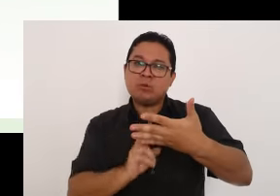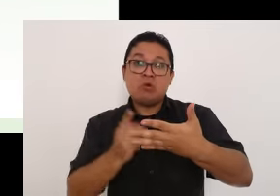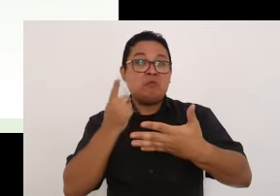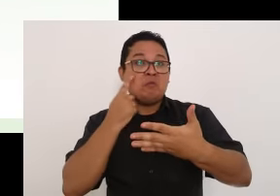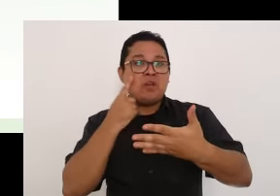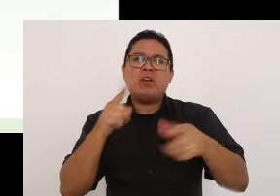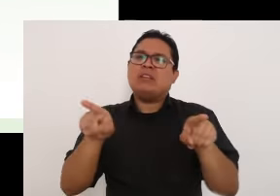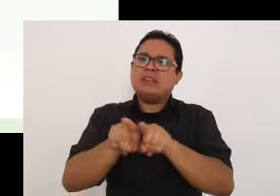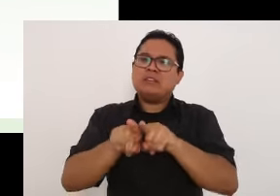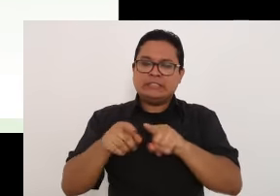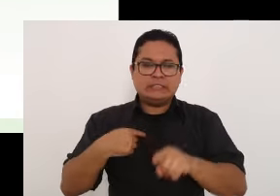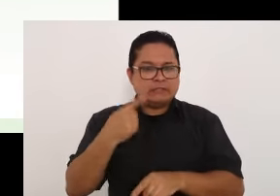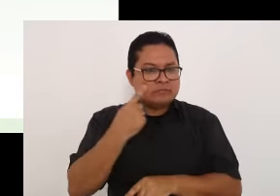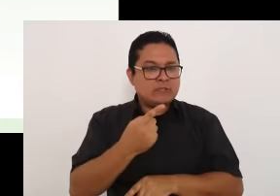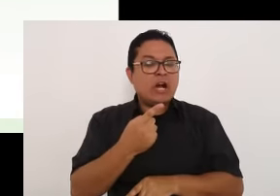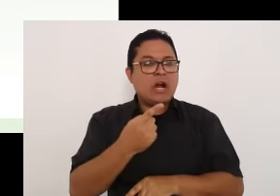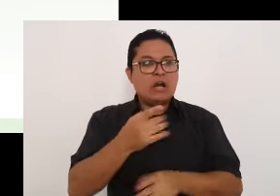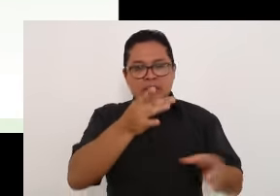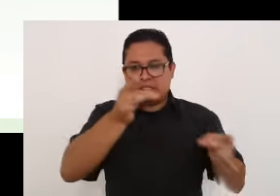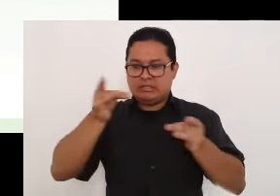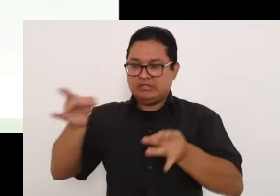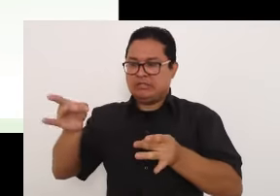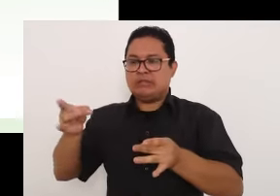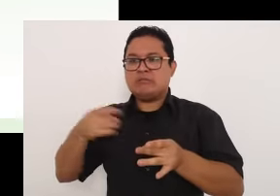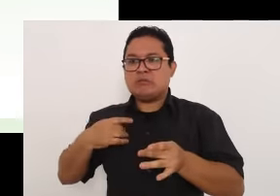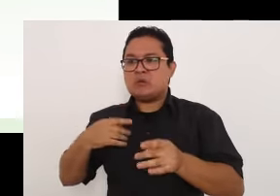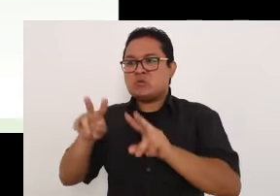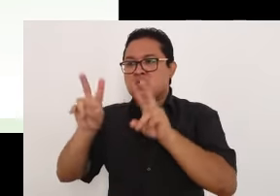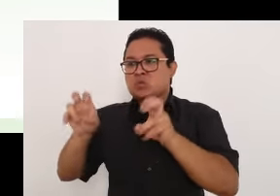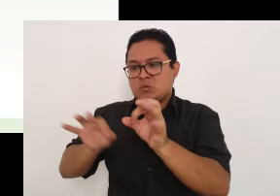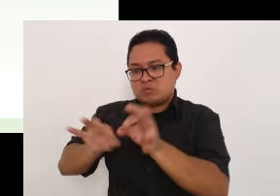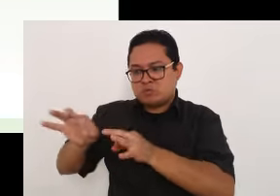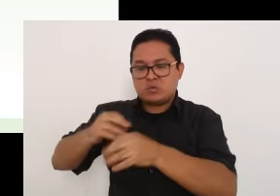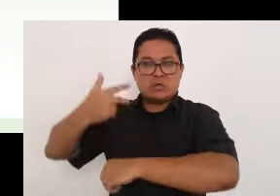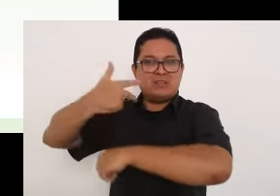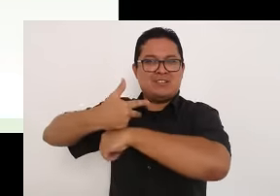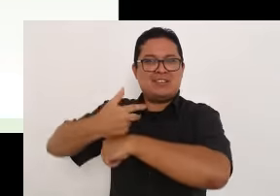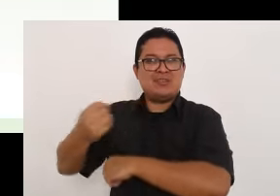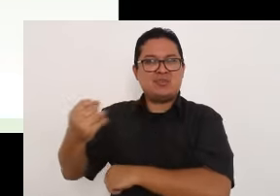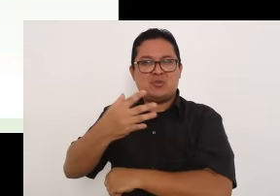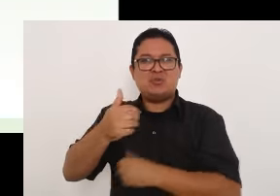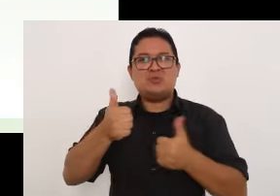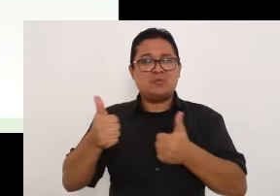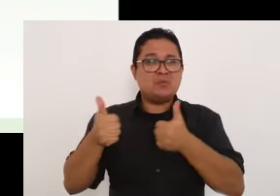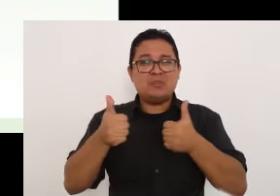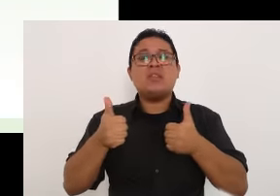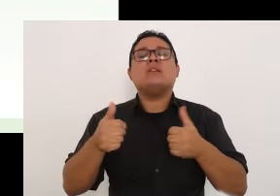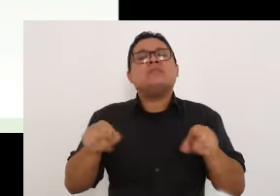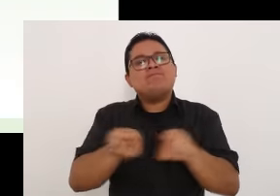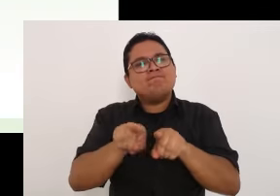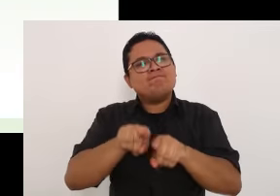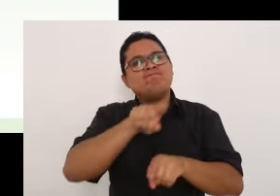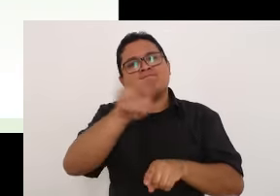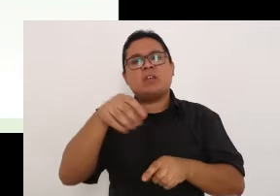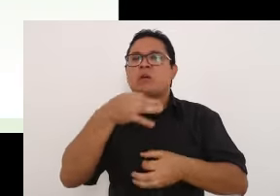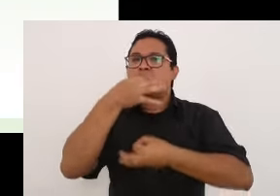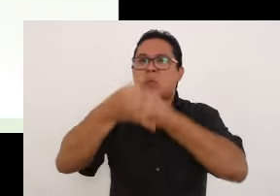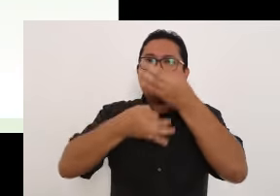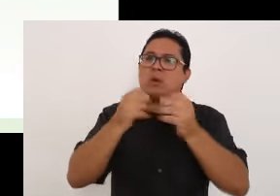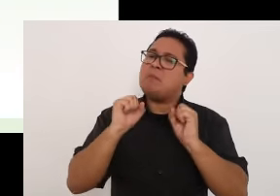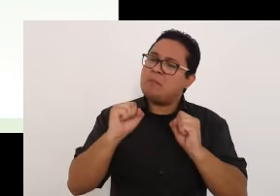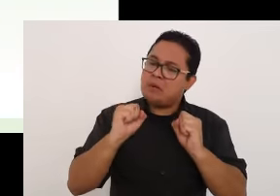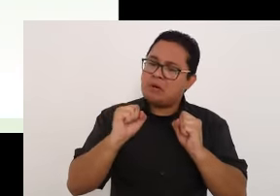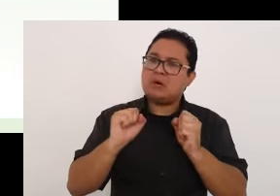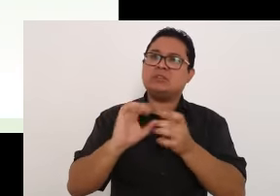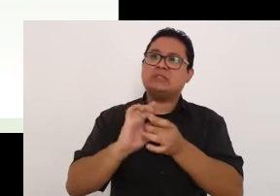e manda sugestão, coisas que vocês queiram estar ouvindo. Eu acho que nesse momento